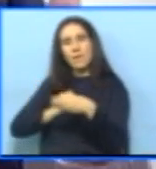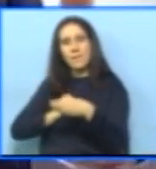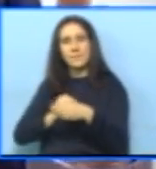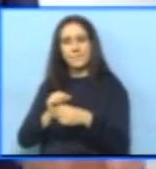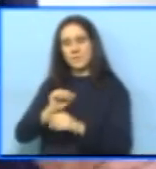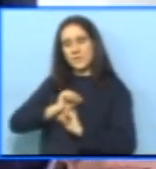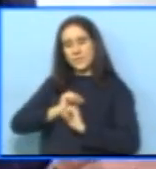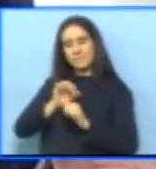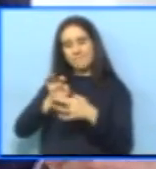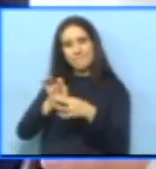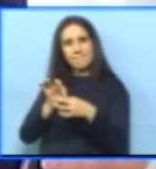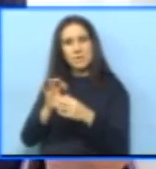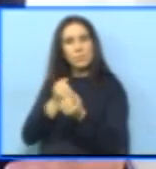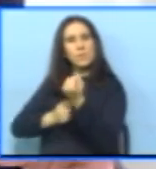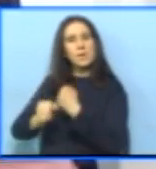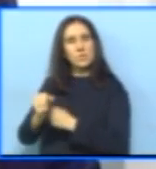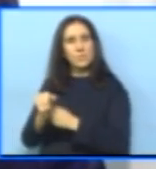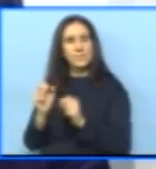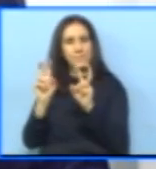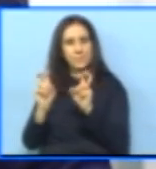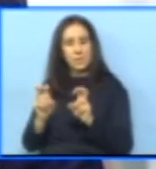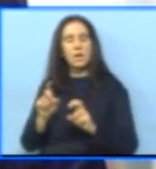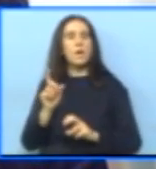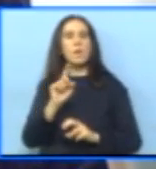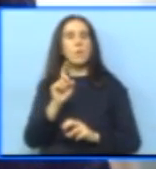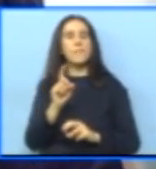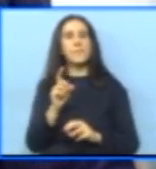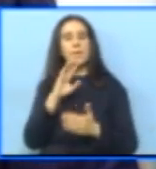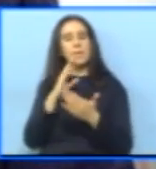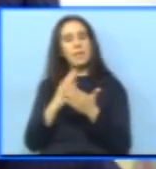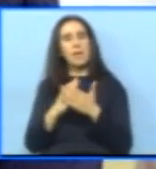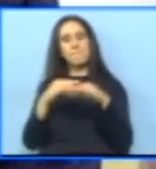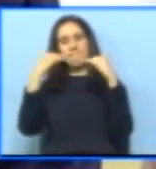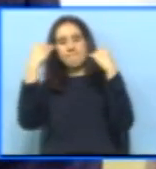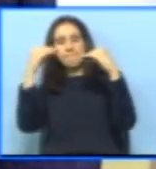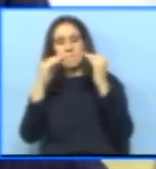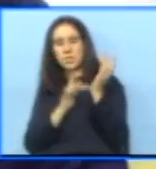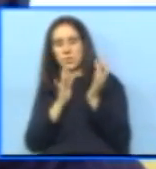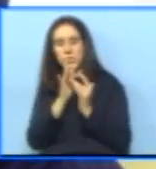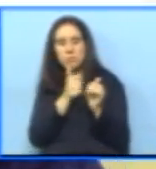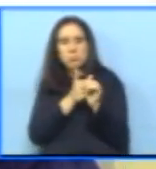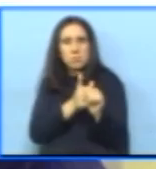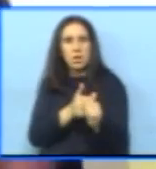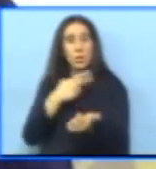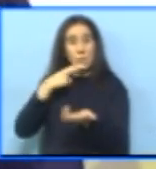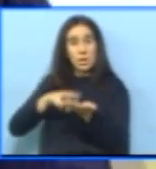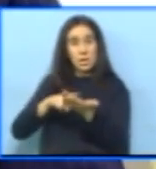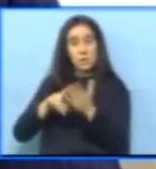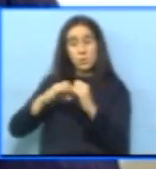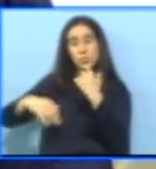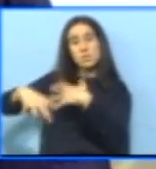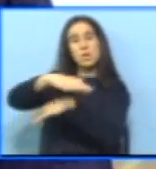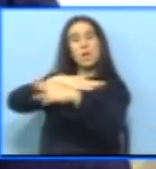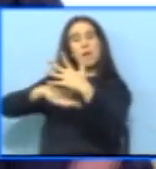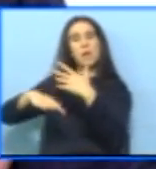nosso movimento. E não estamos a criar uma evangelização a partir de Jesus e a partir da realidade social em que as